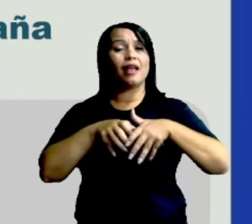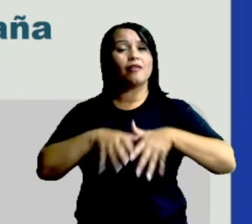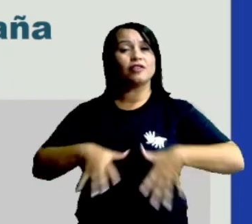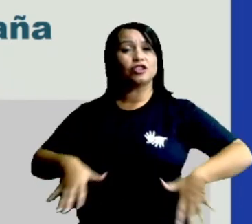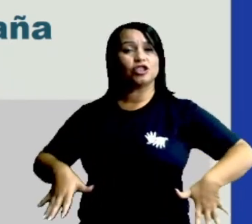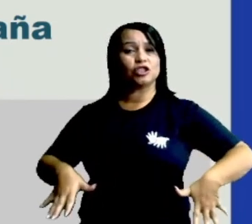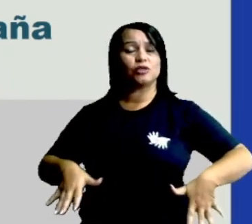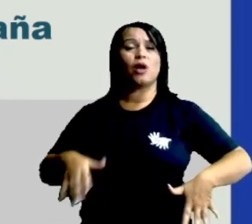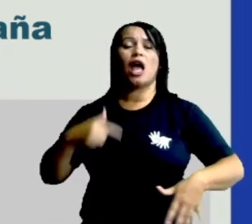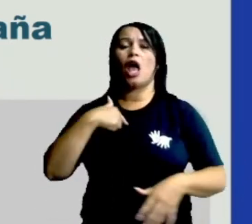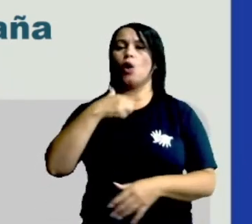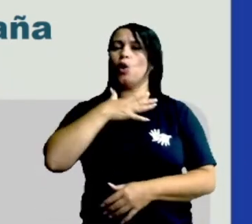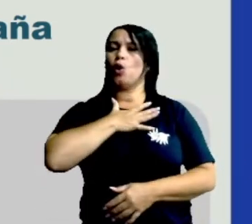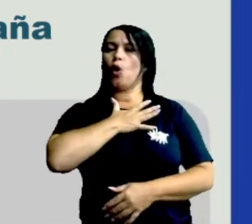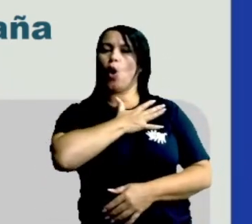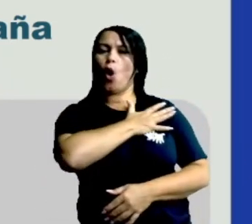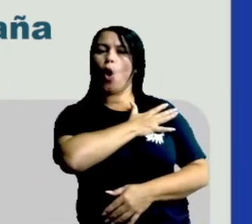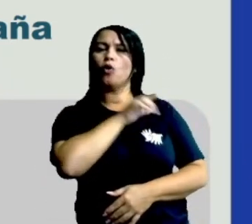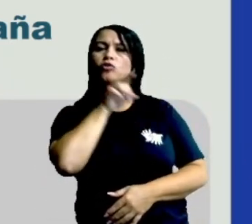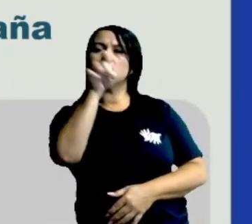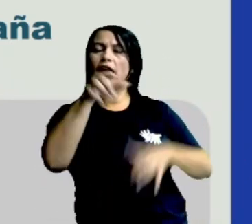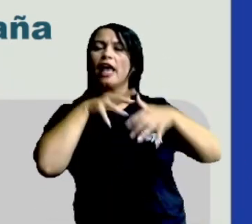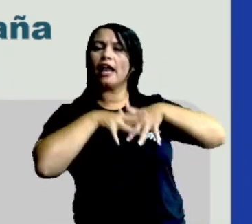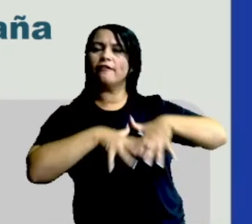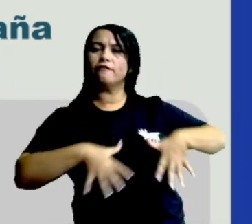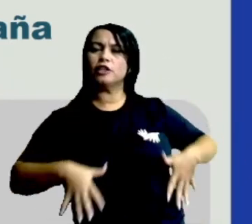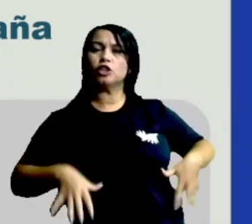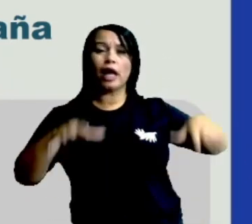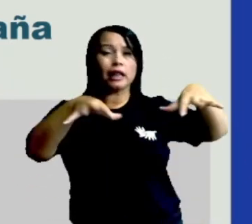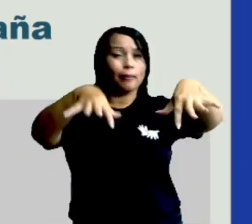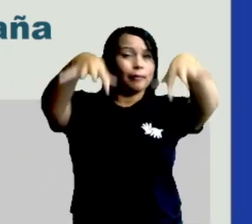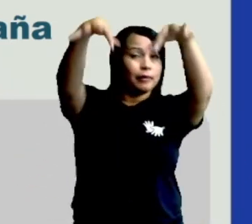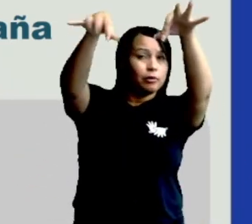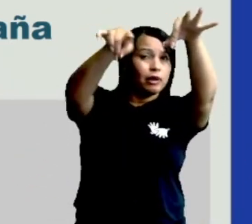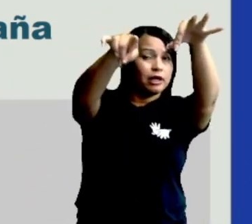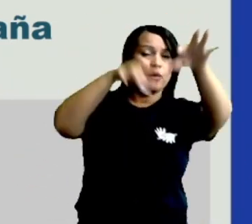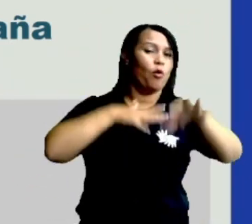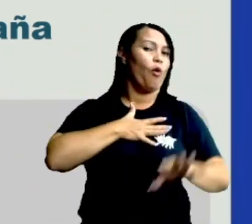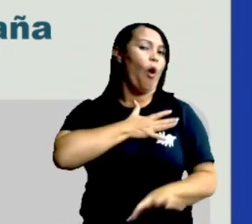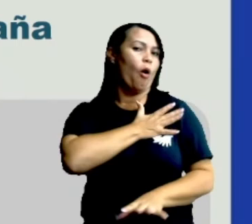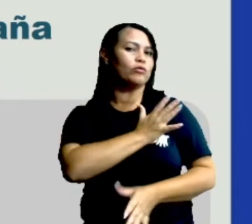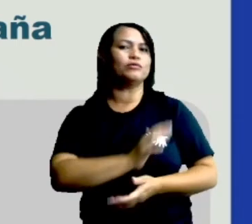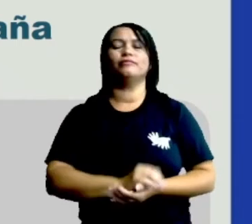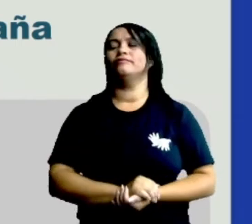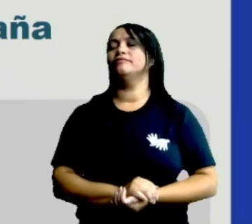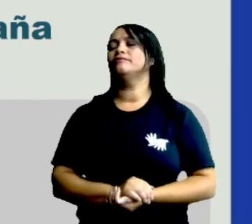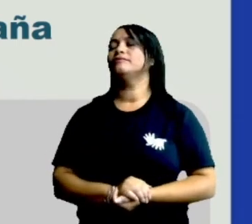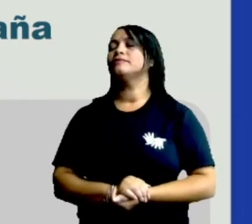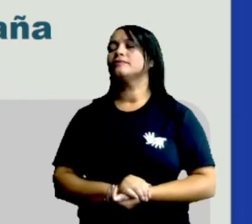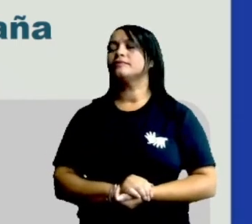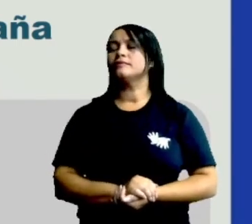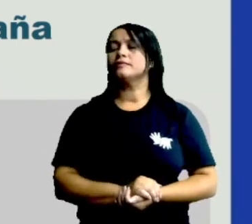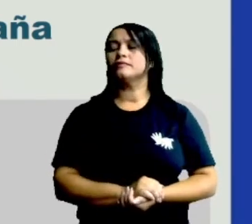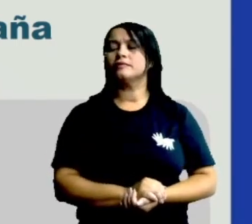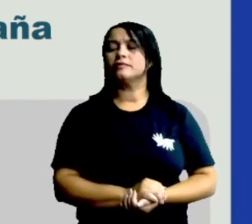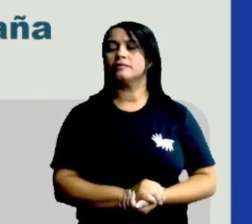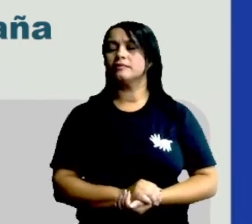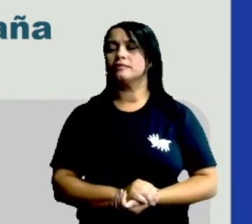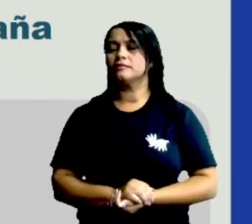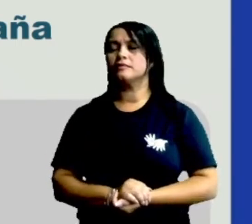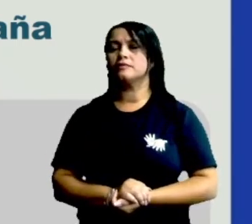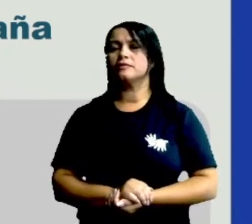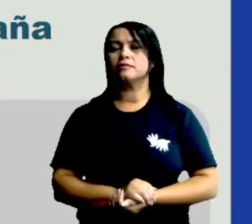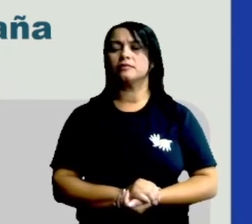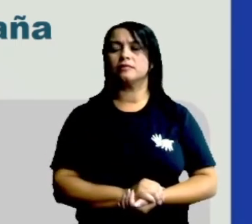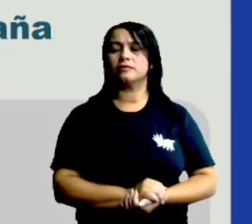aí. Eu não gosto daquele vestido que está pendurado ali. Que vai fazer